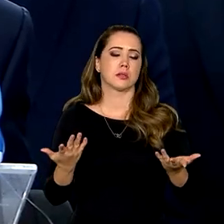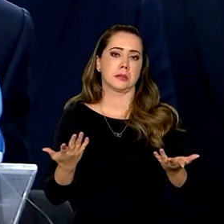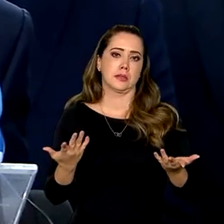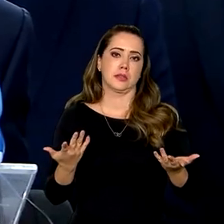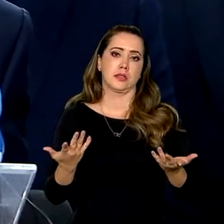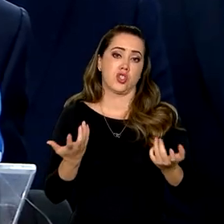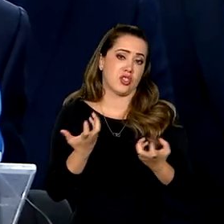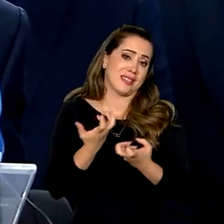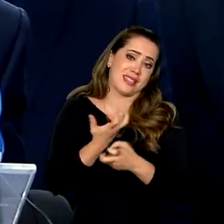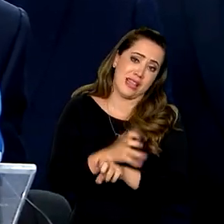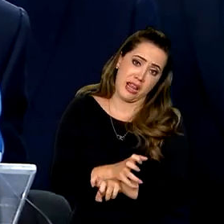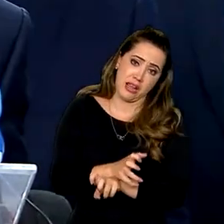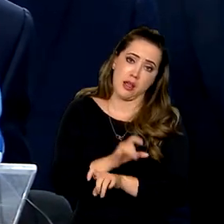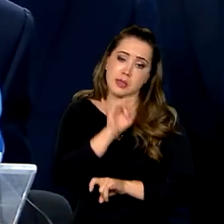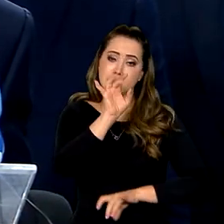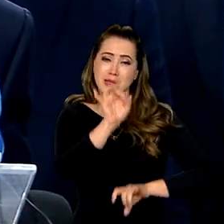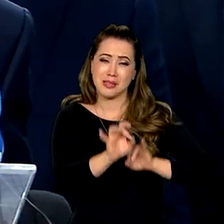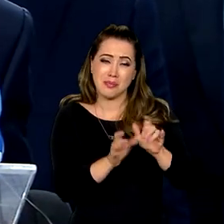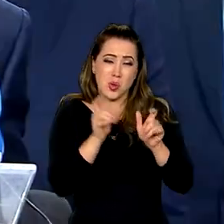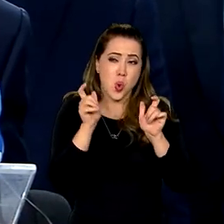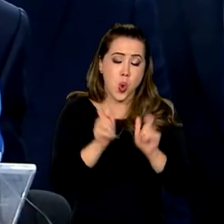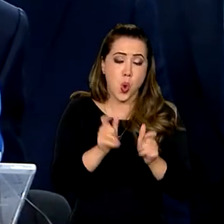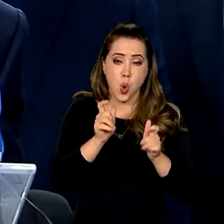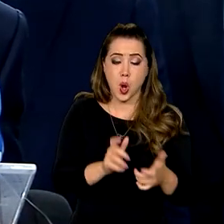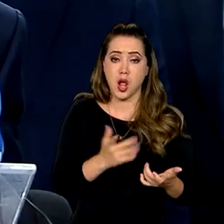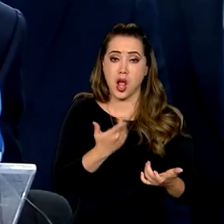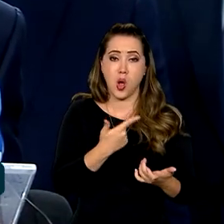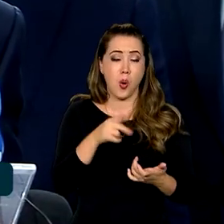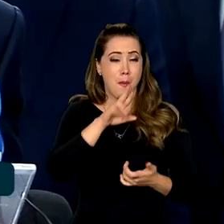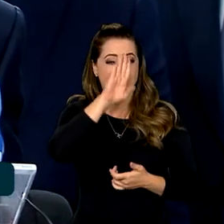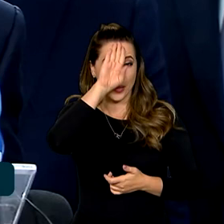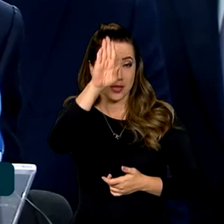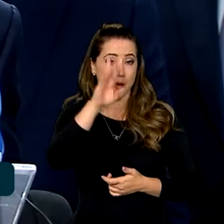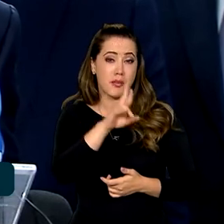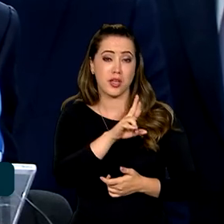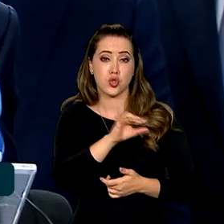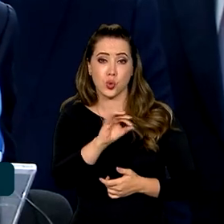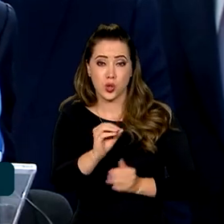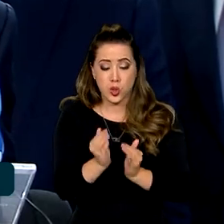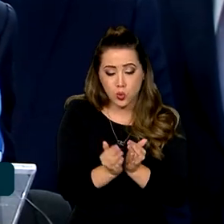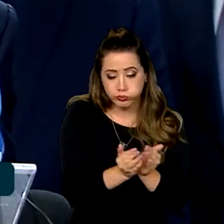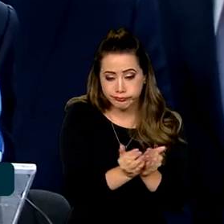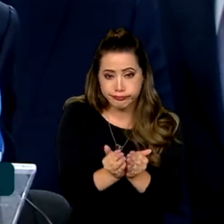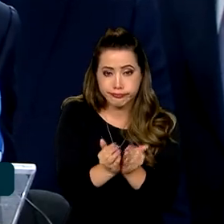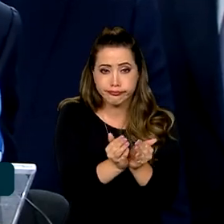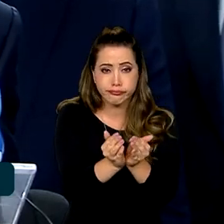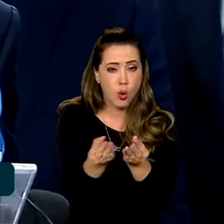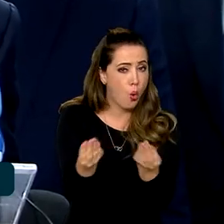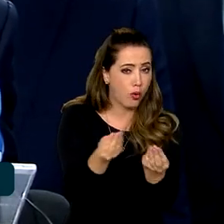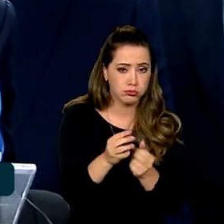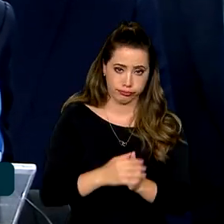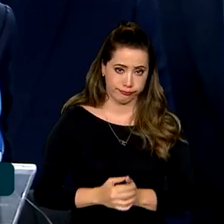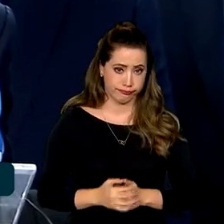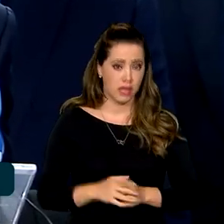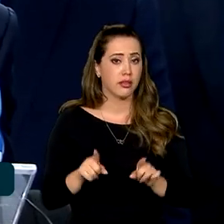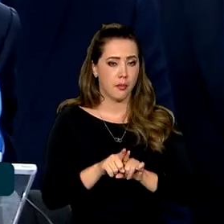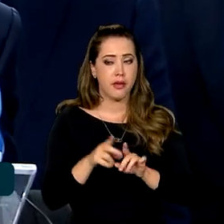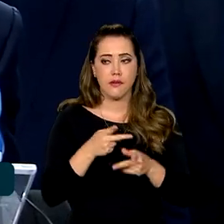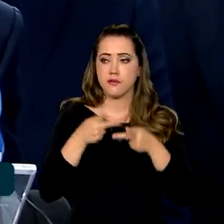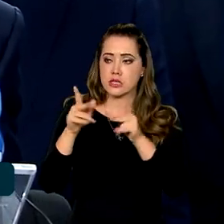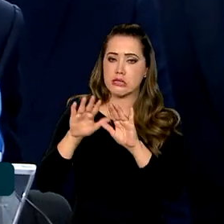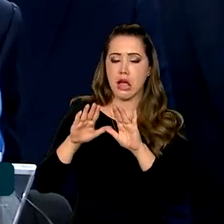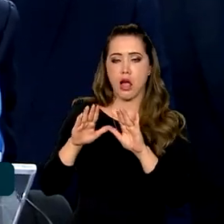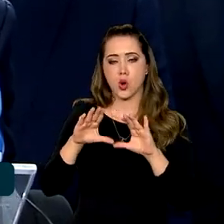de seca, especialmente na questão fluvial. Vamos ver também algumas comunidades e depois